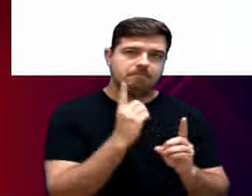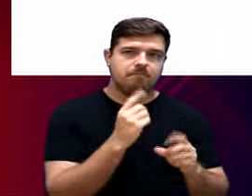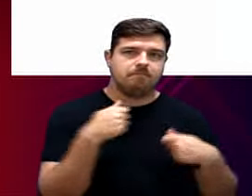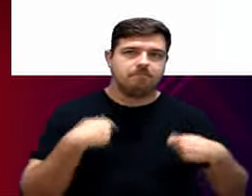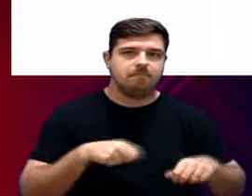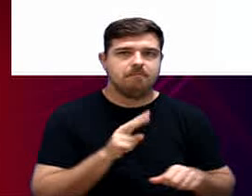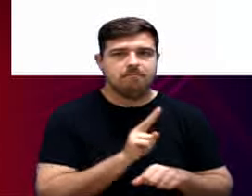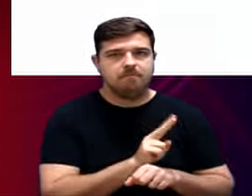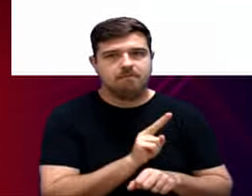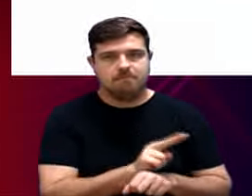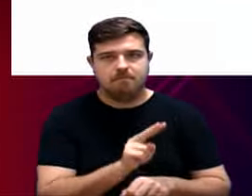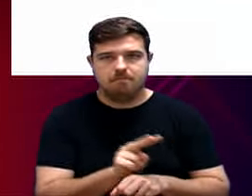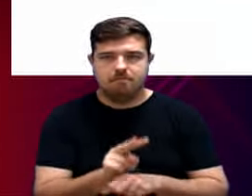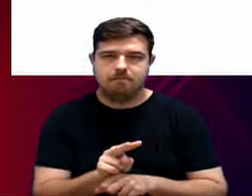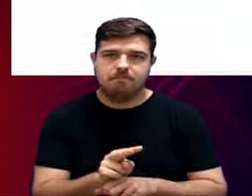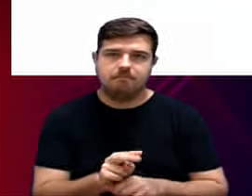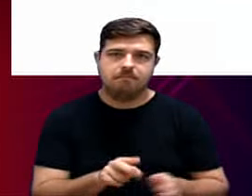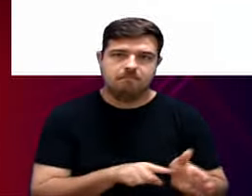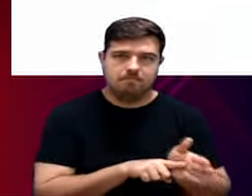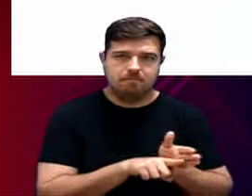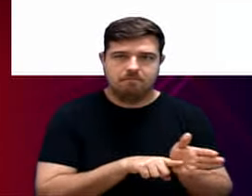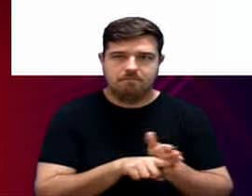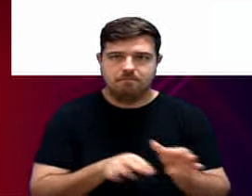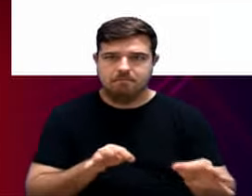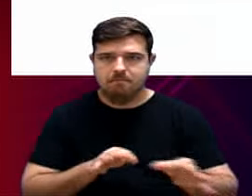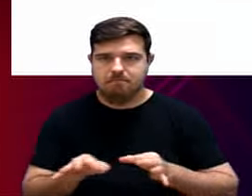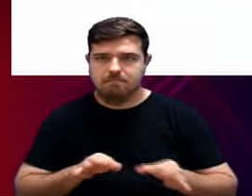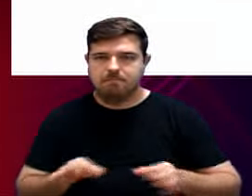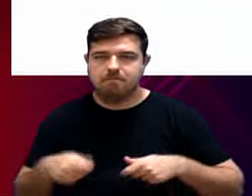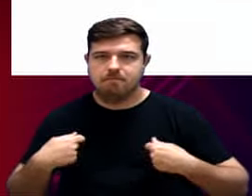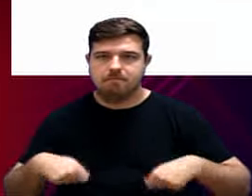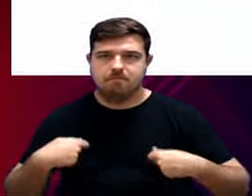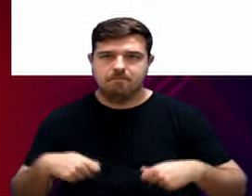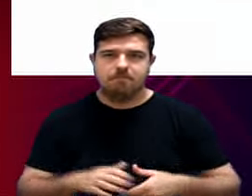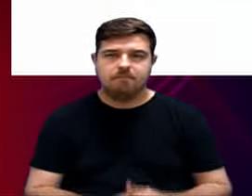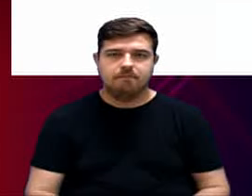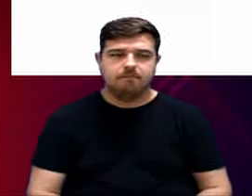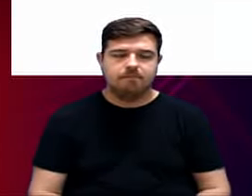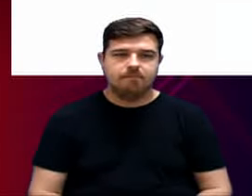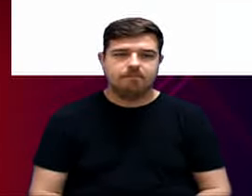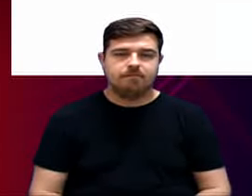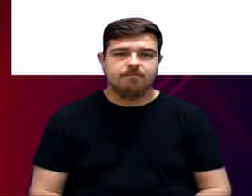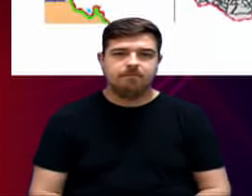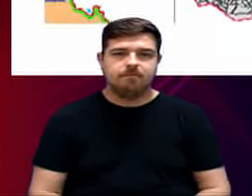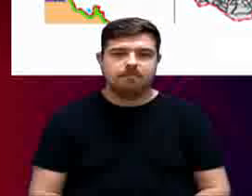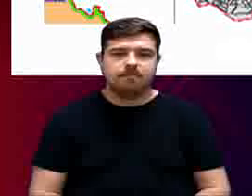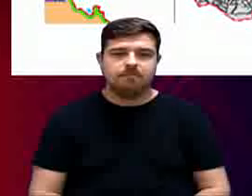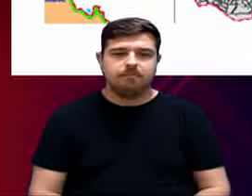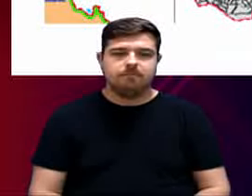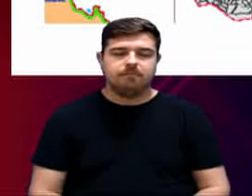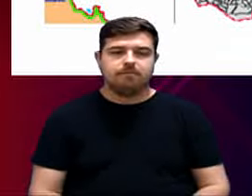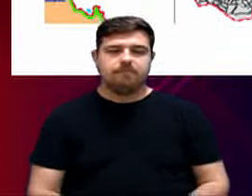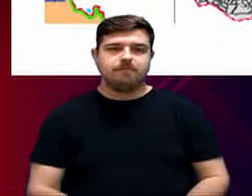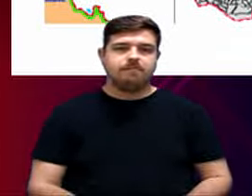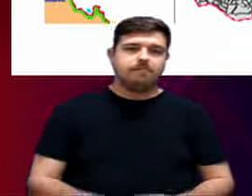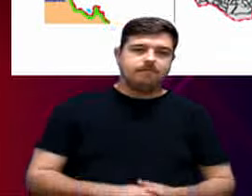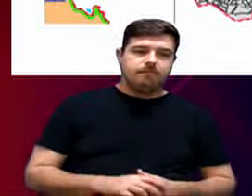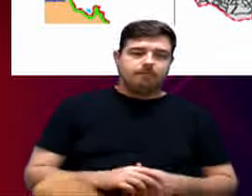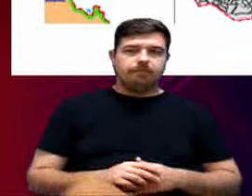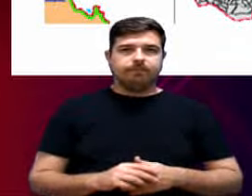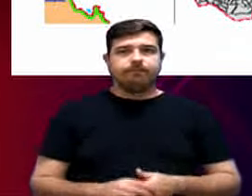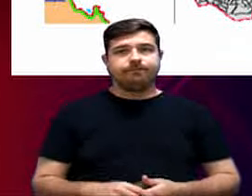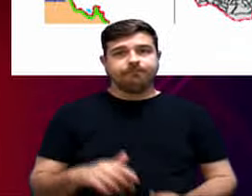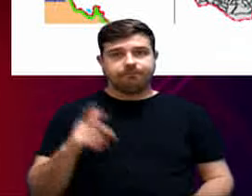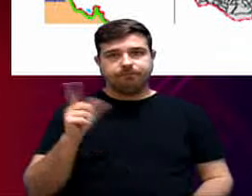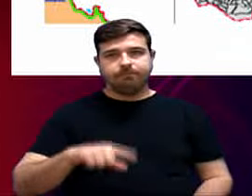controle Quer fazer alguma observação Juno posso seguir bom e o que que tá